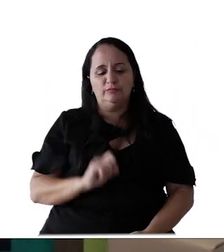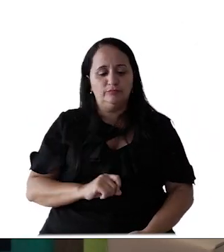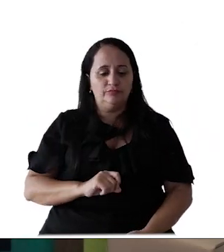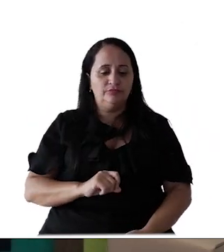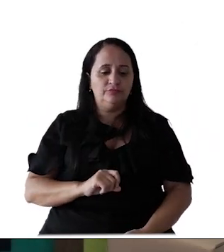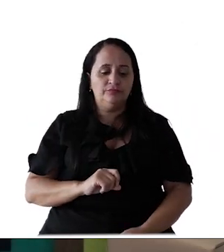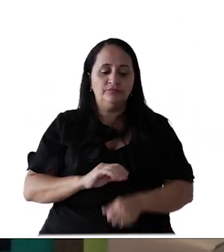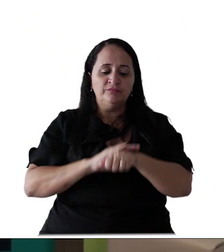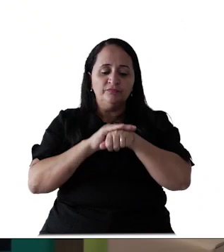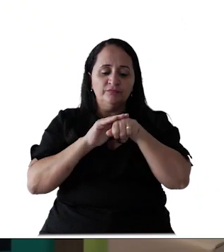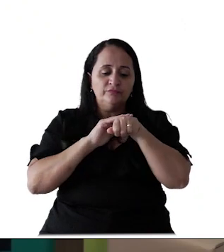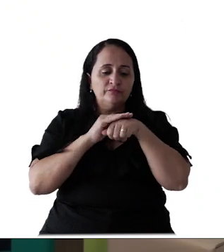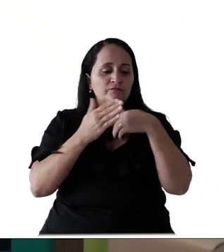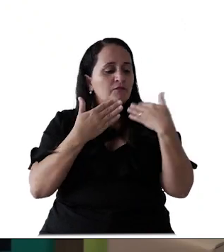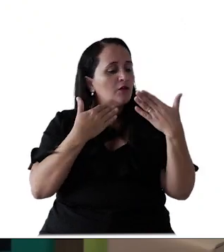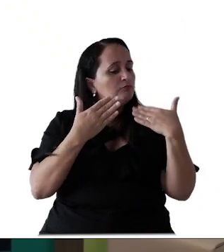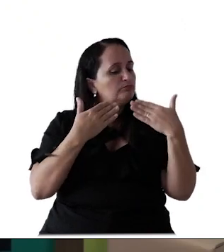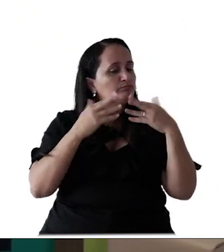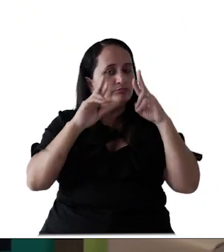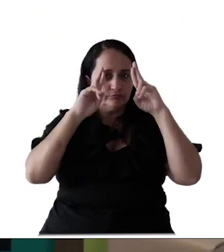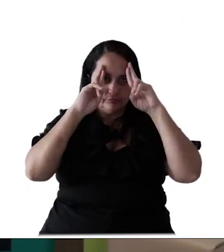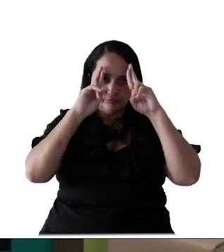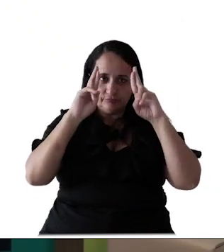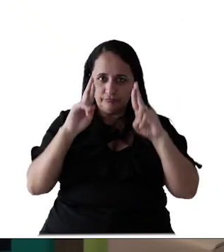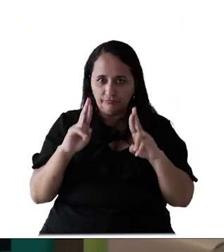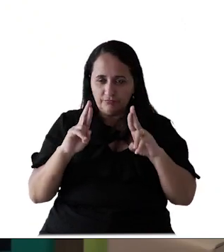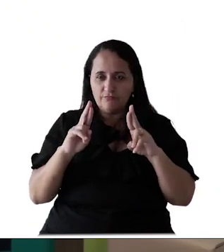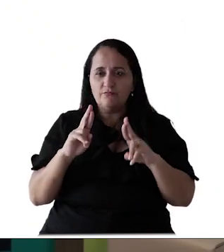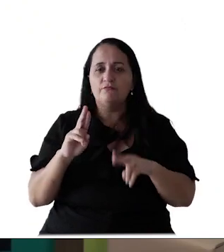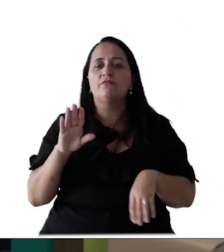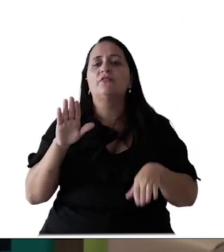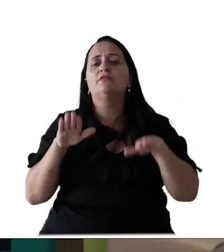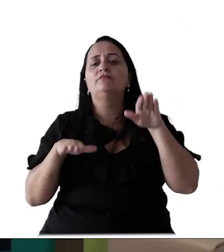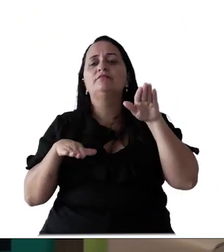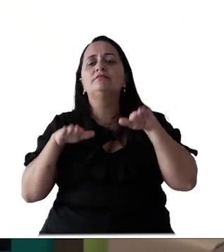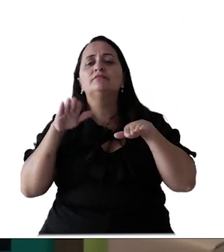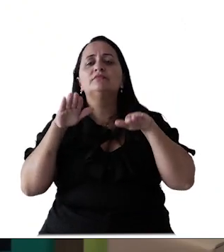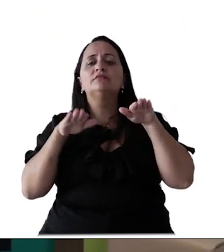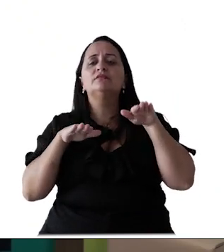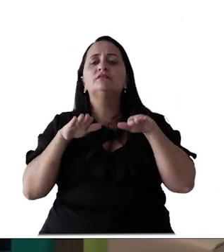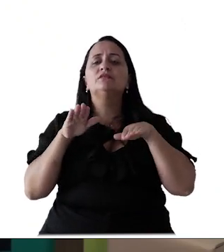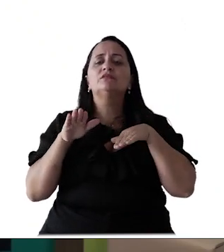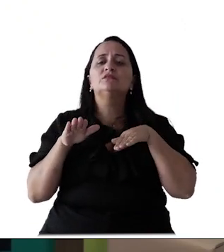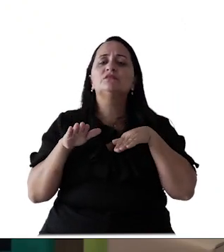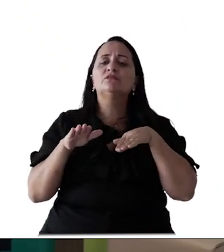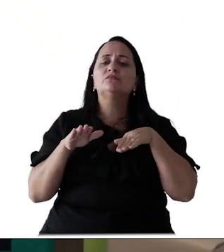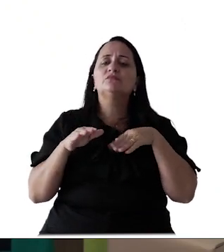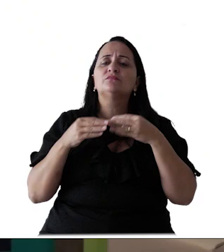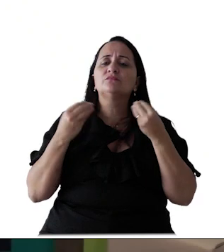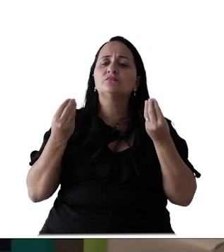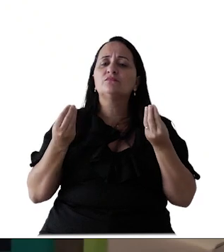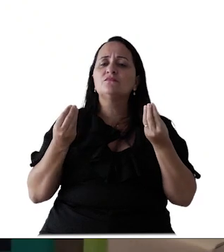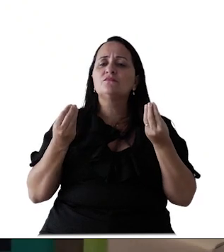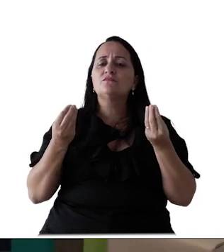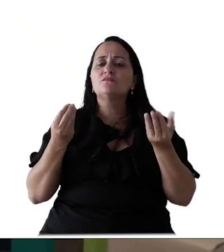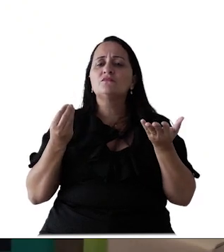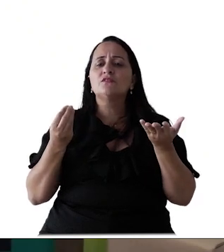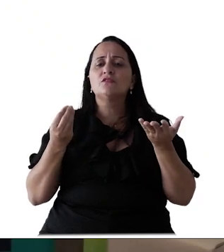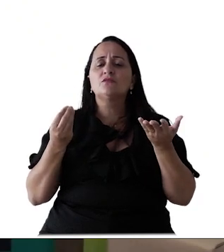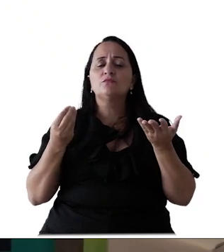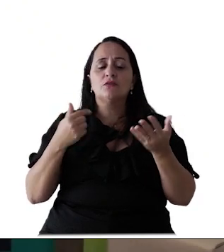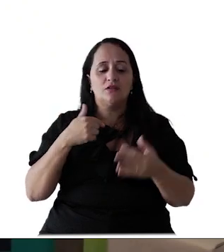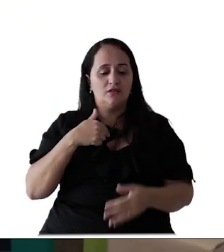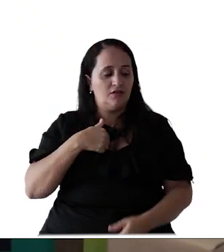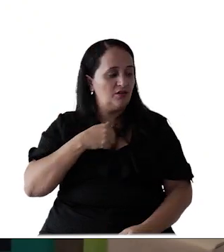Essas posições vão se intercalando, vão se alternando. Como no início da nossa aula, eu e a Carol. A